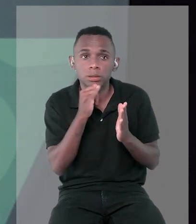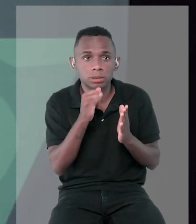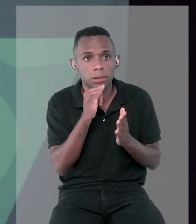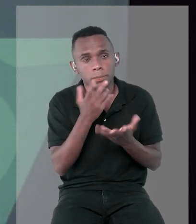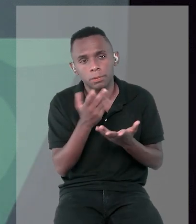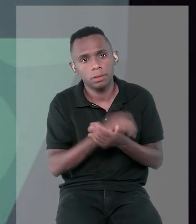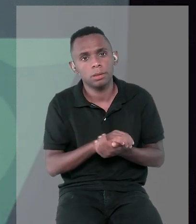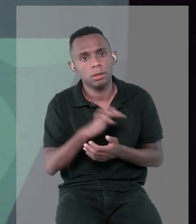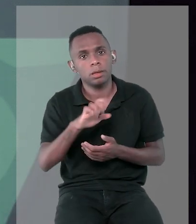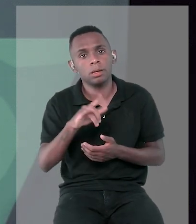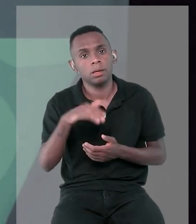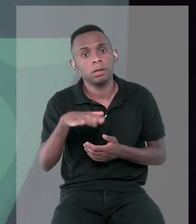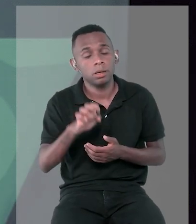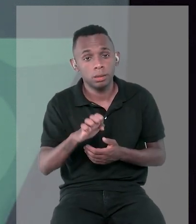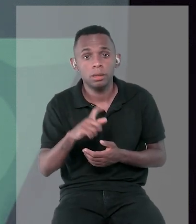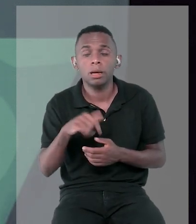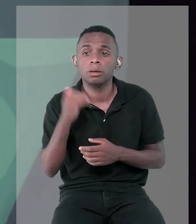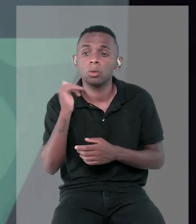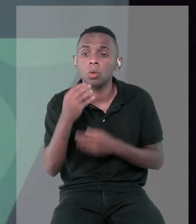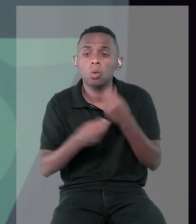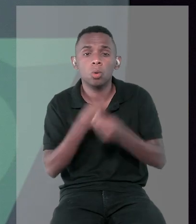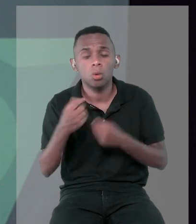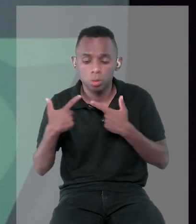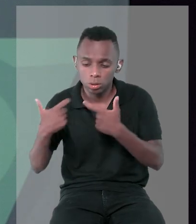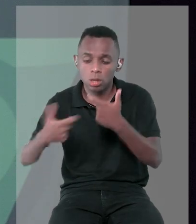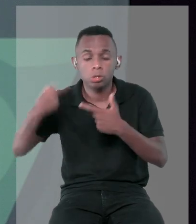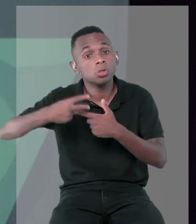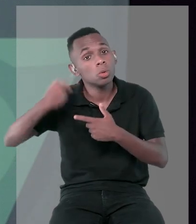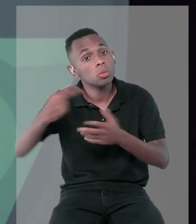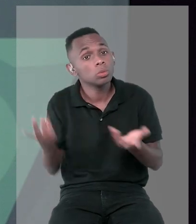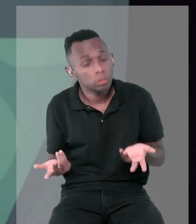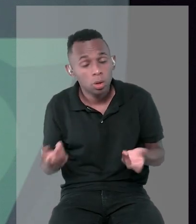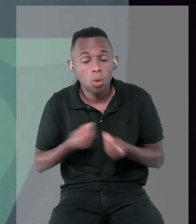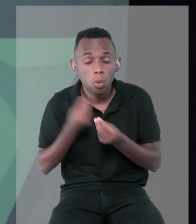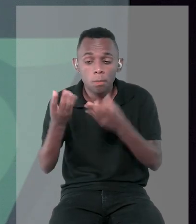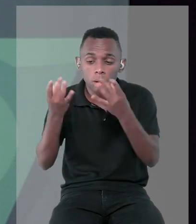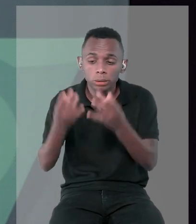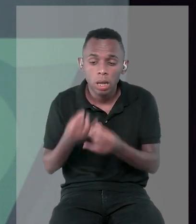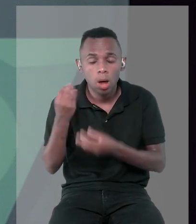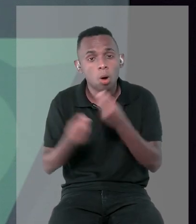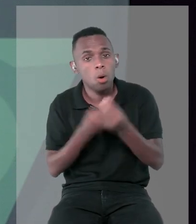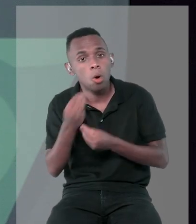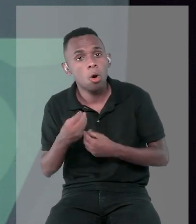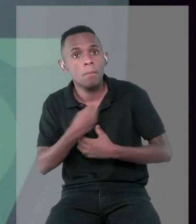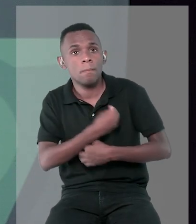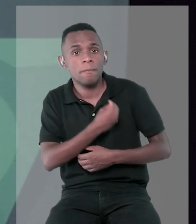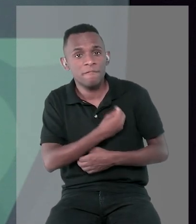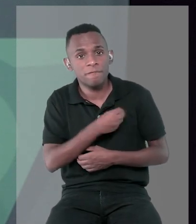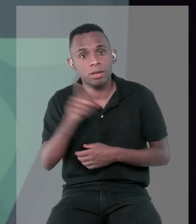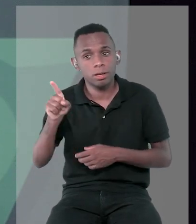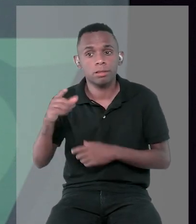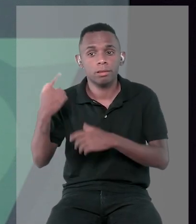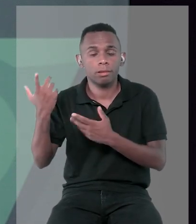da Eliane, nos conta como é que foi a Segunda Grande Guerra, como é que era viver em